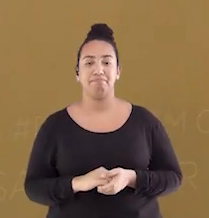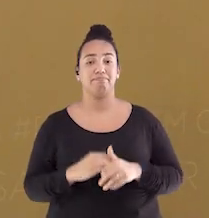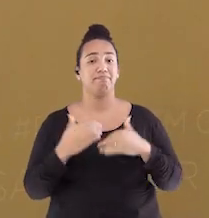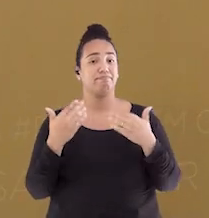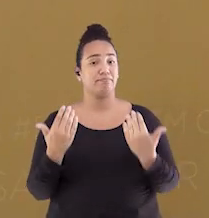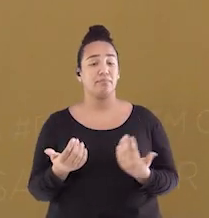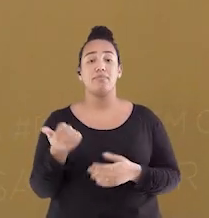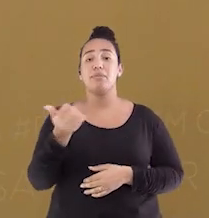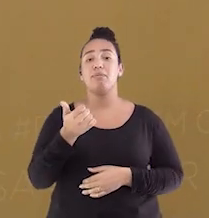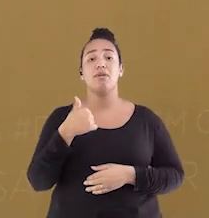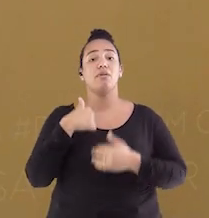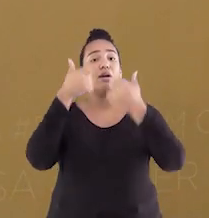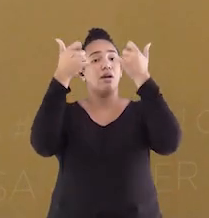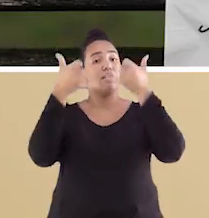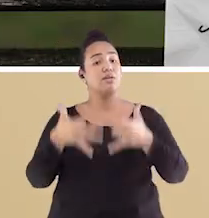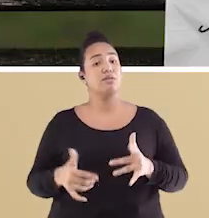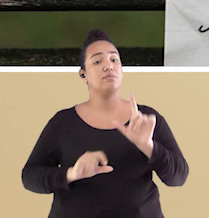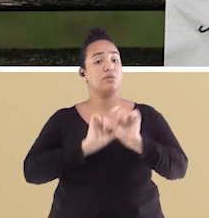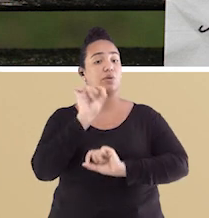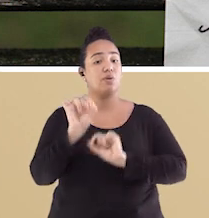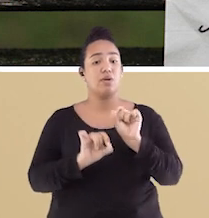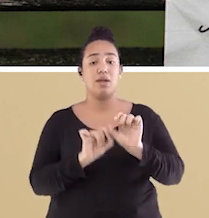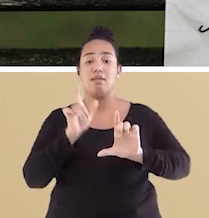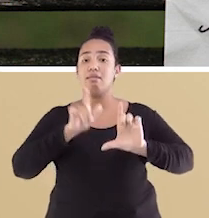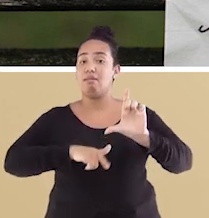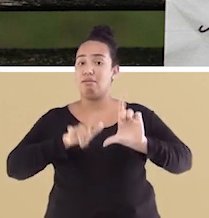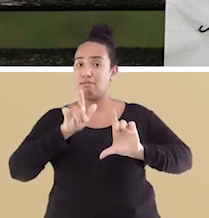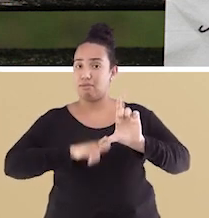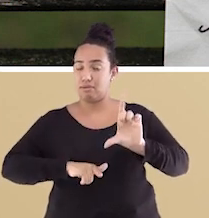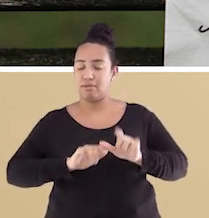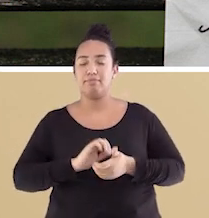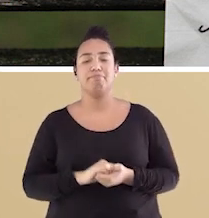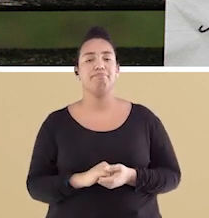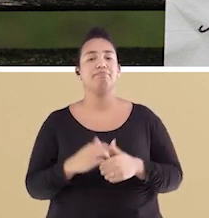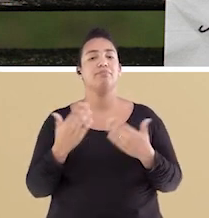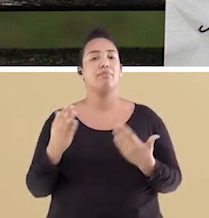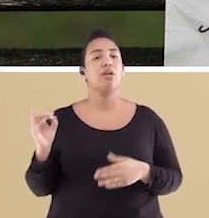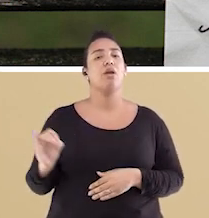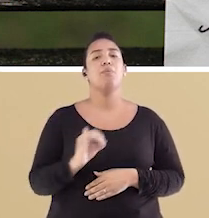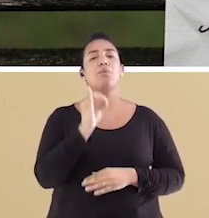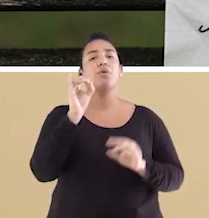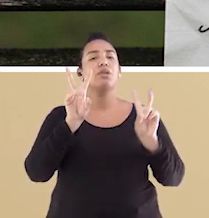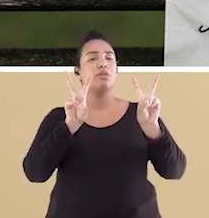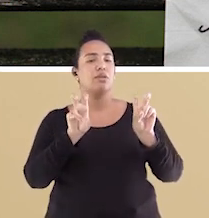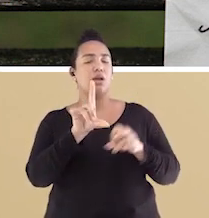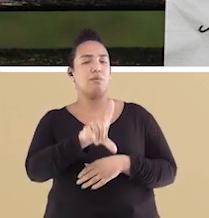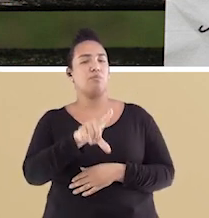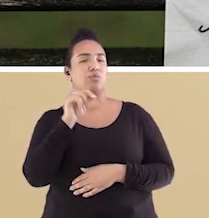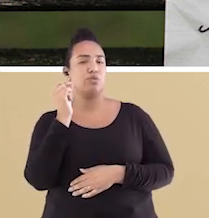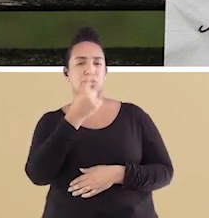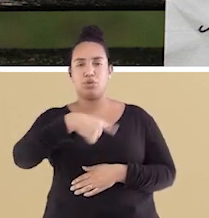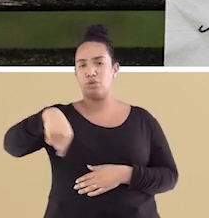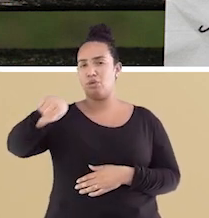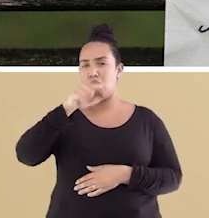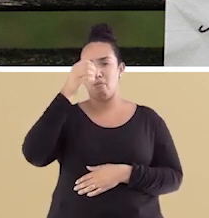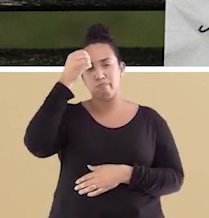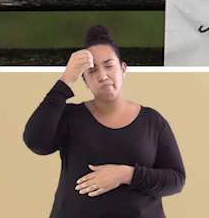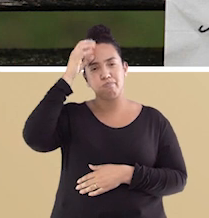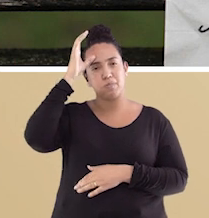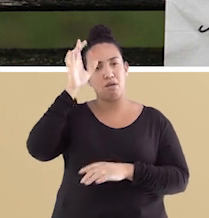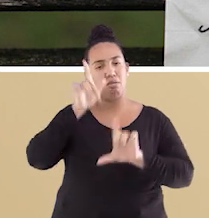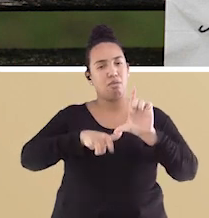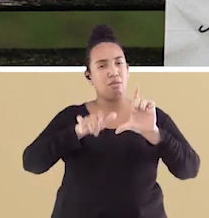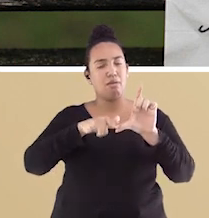que eu vou falar é sobre a letra. É interessante a gente escolher um tema bacana, que tenhamos conhecimento, para fazer uma letra bem